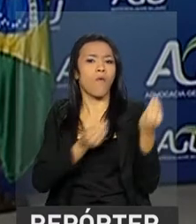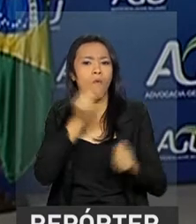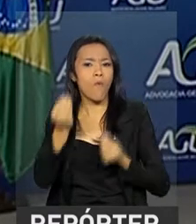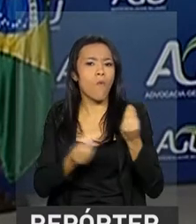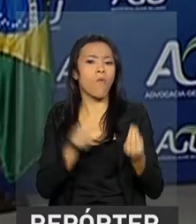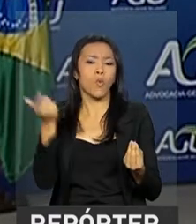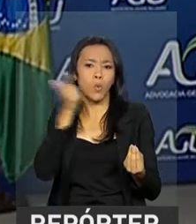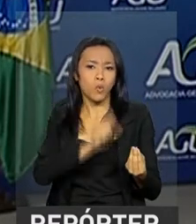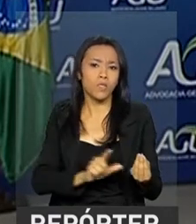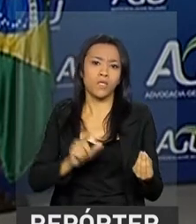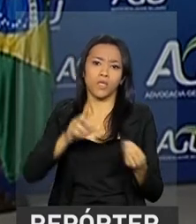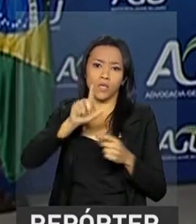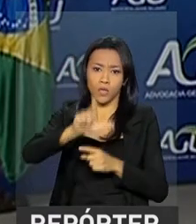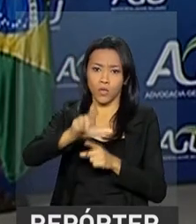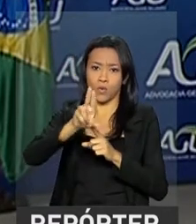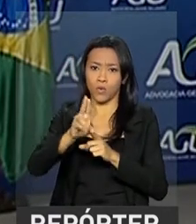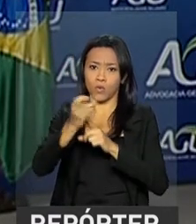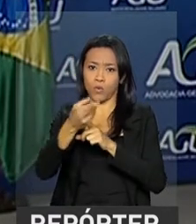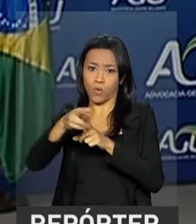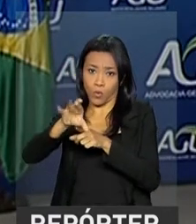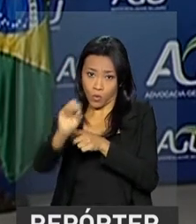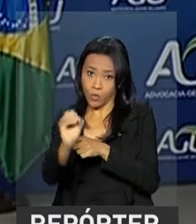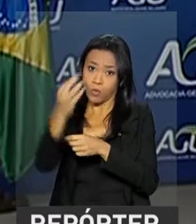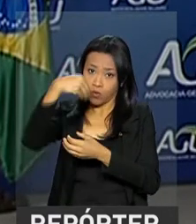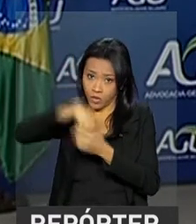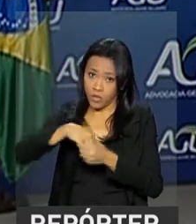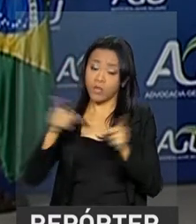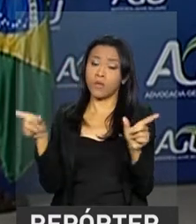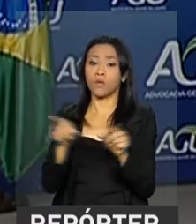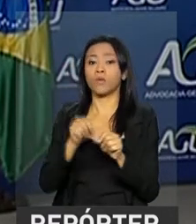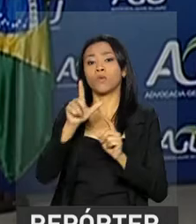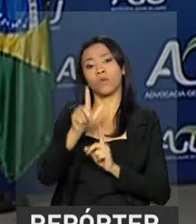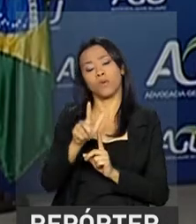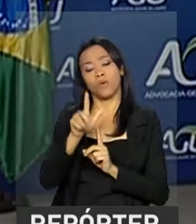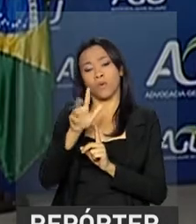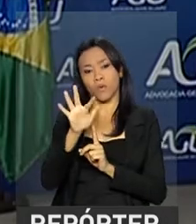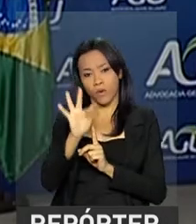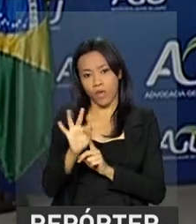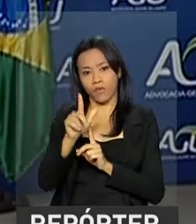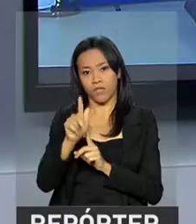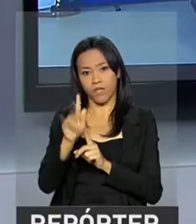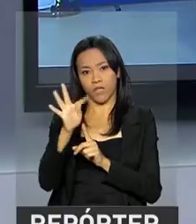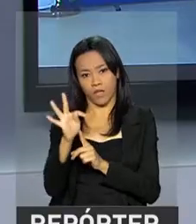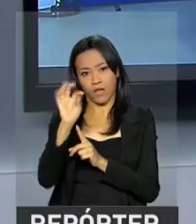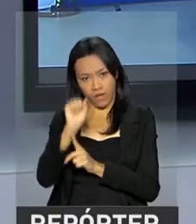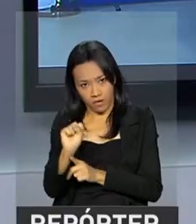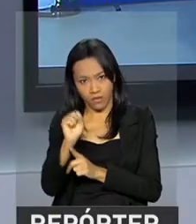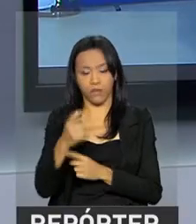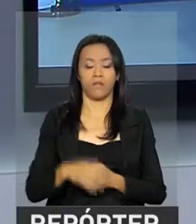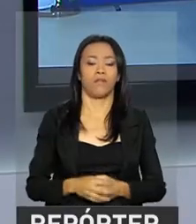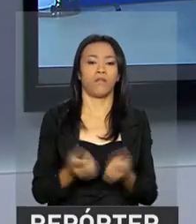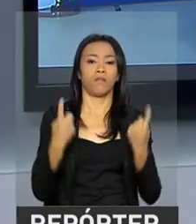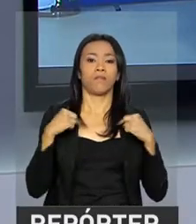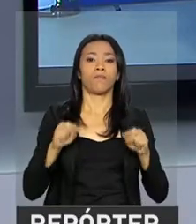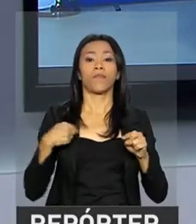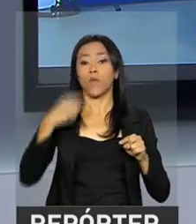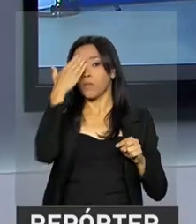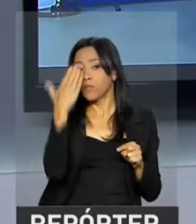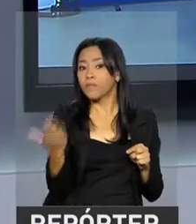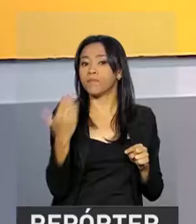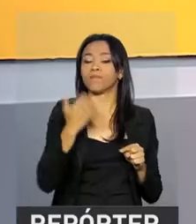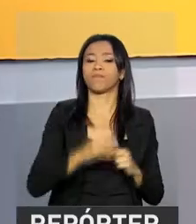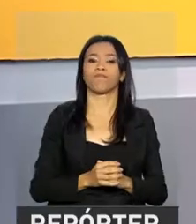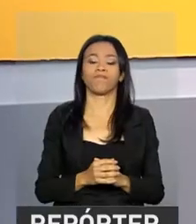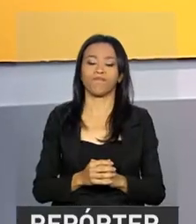de Garantia do Tempo de Serviço aos trabalhadores. Com você, Carol, volto aí no estúdio. Obrigada, João